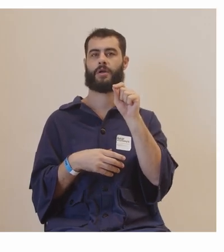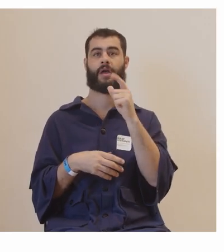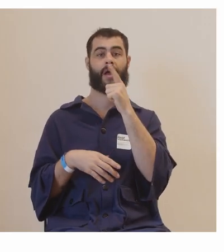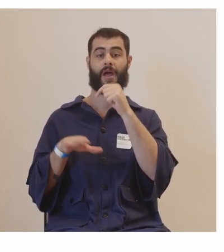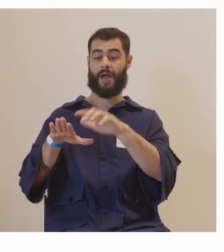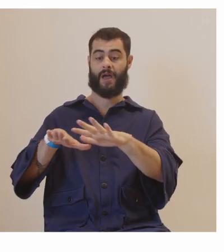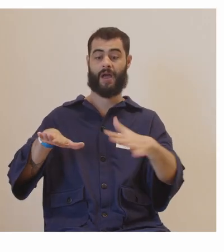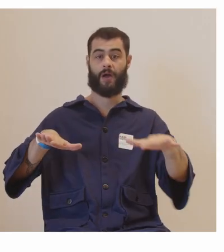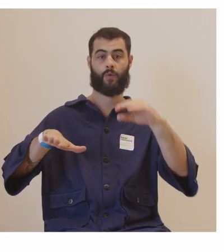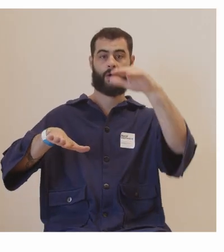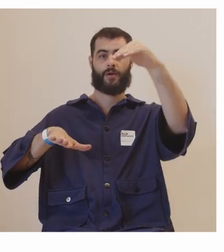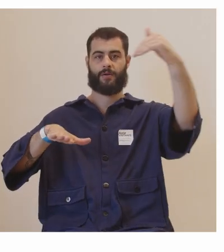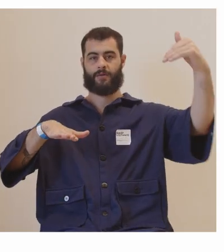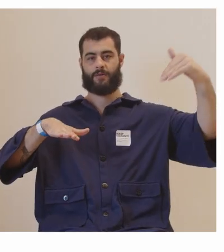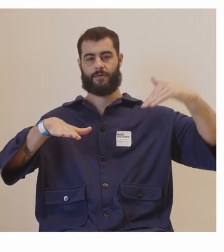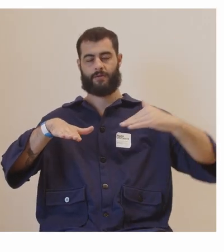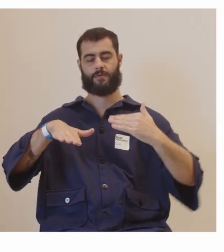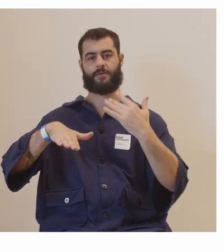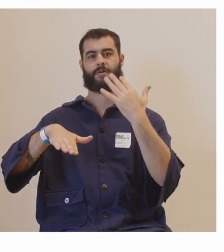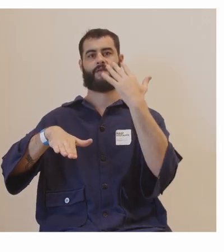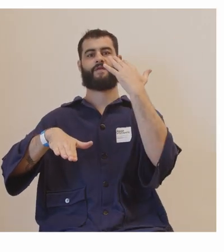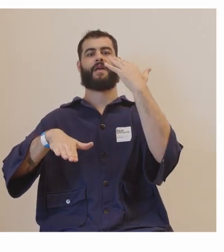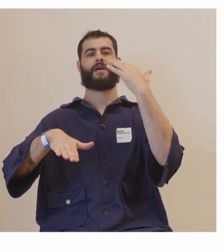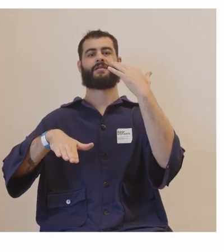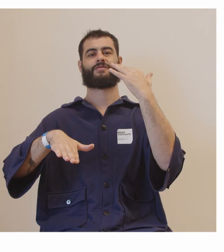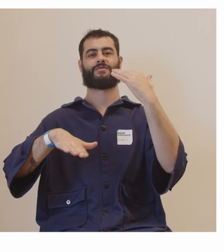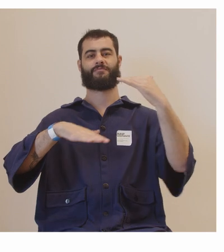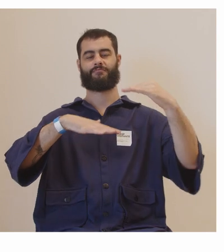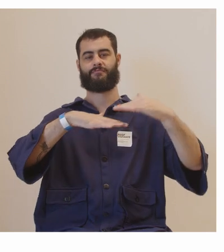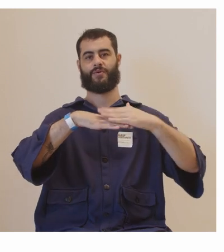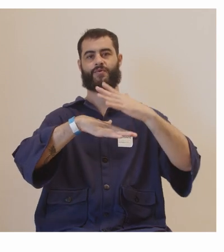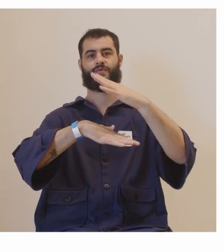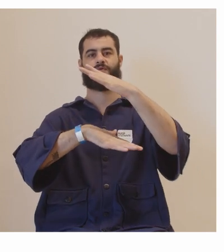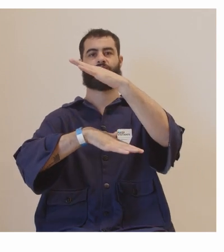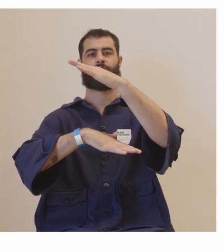da água, né? O rio, ela é uma